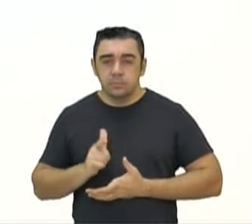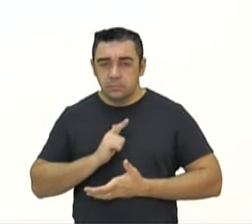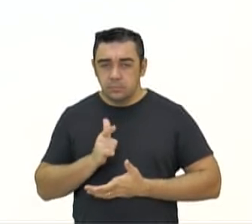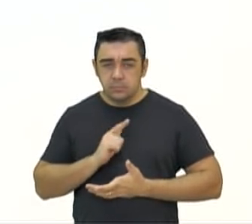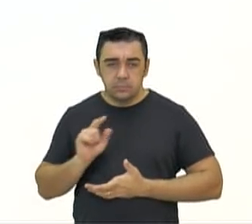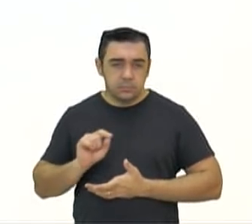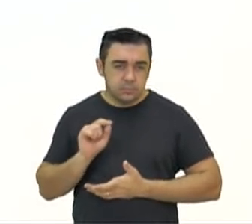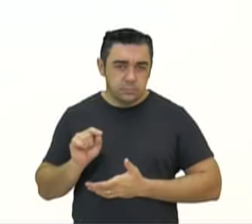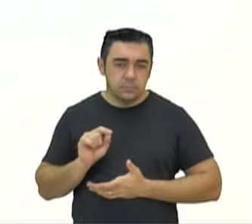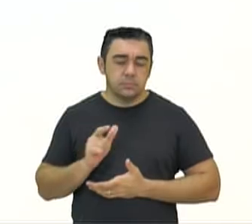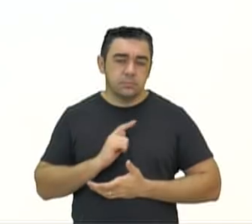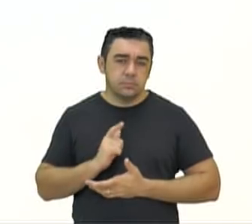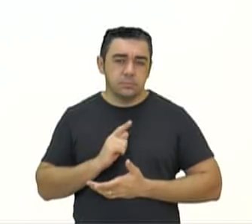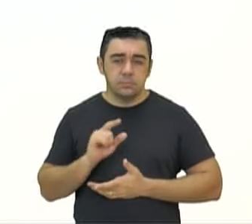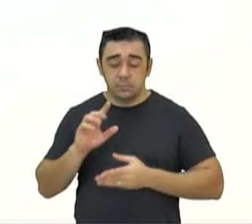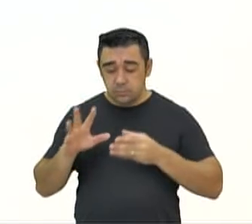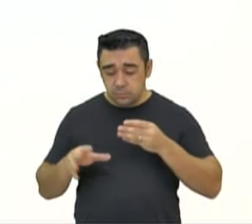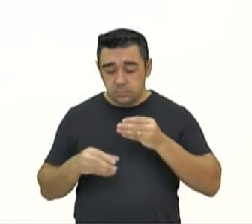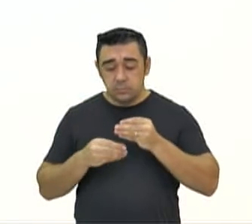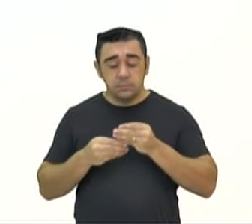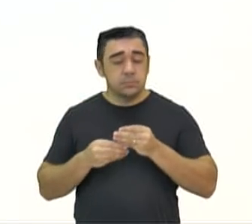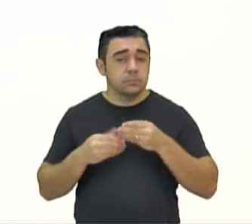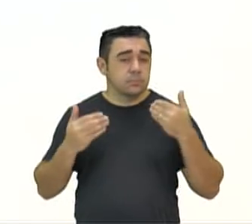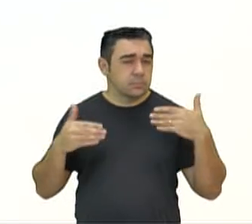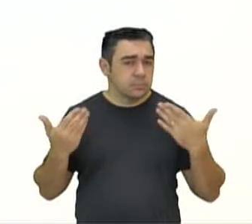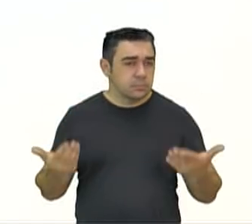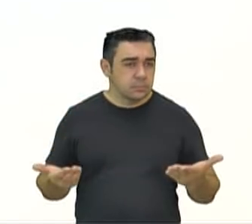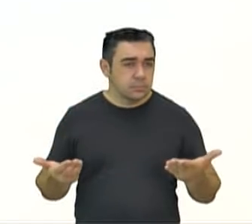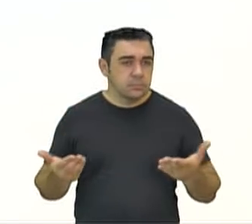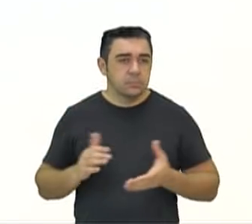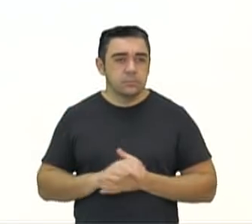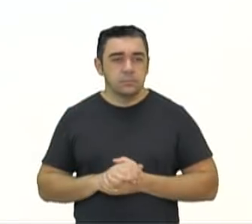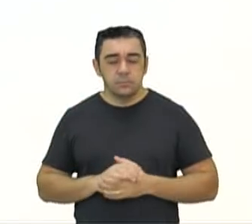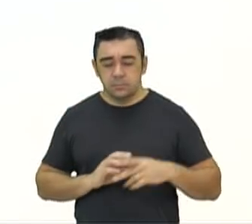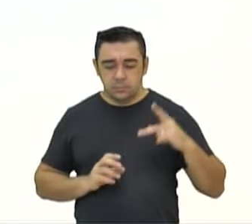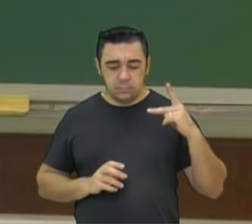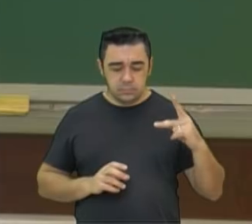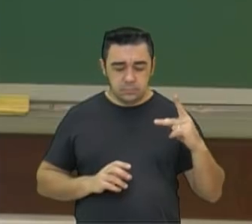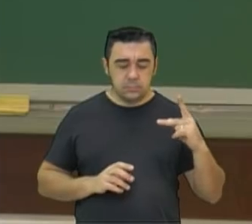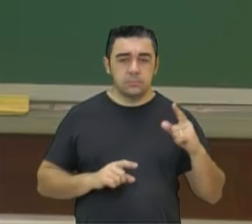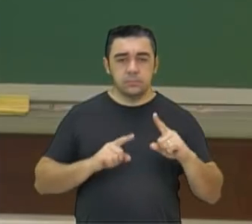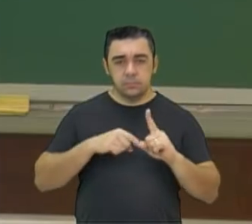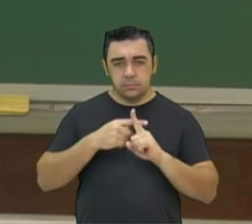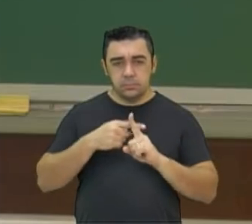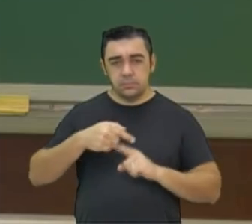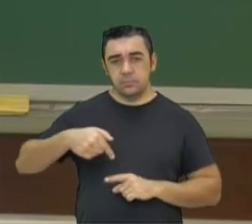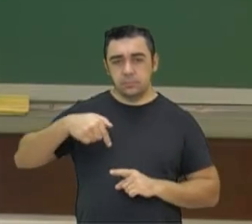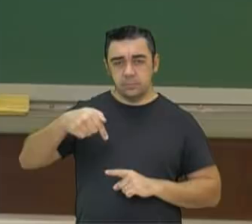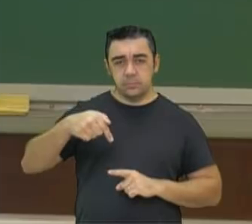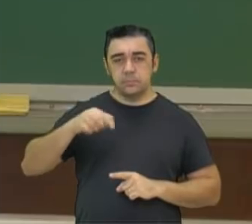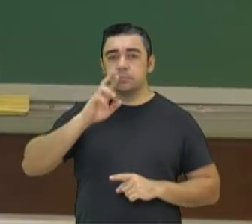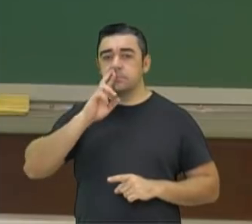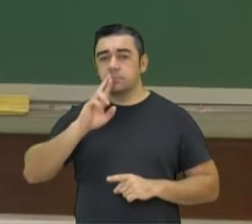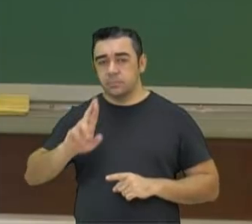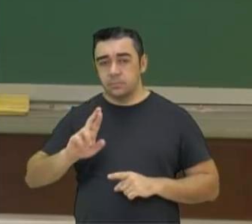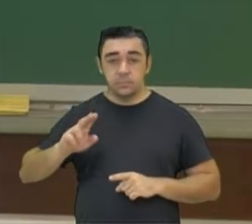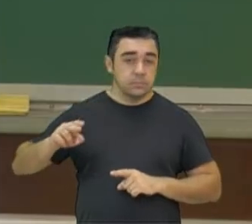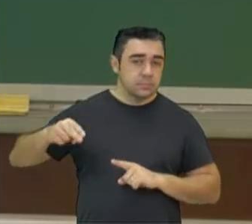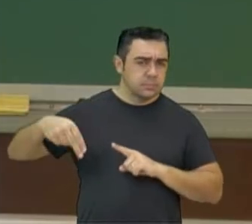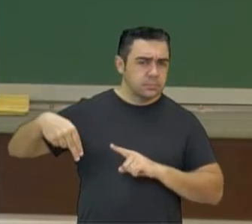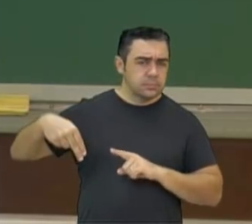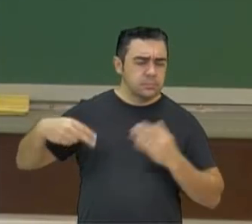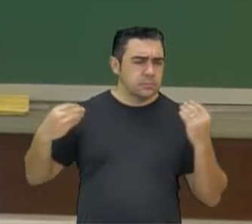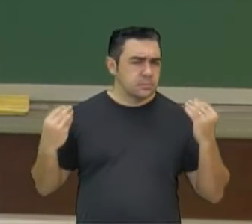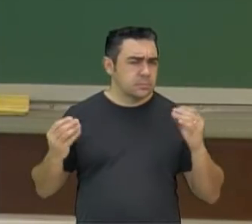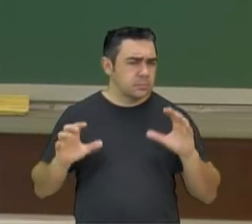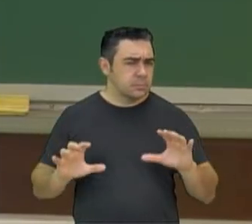são complementares quando P mais Q resulta em N. Então, como